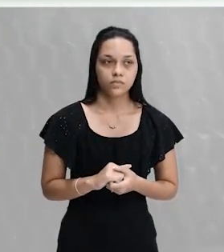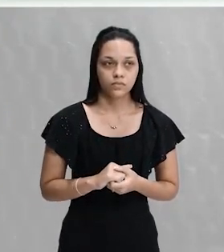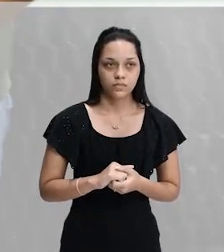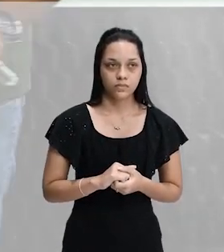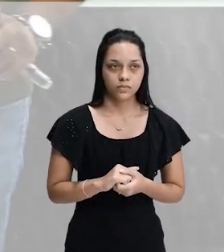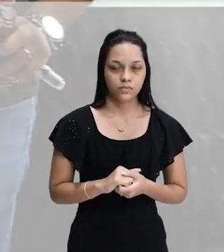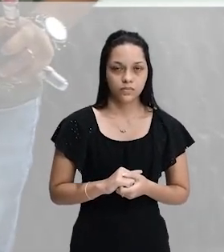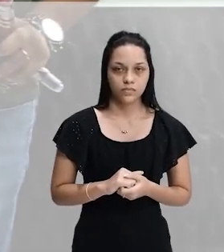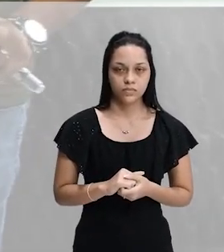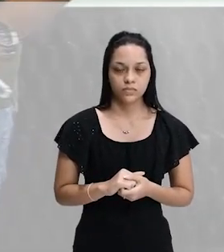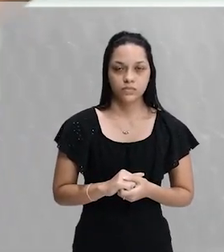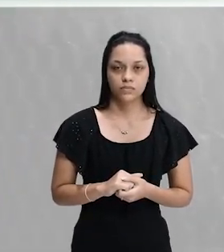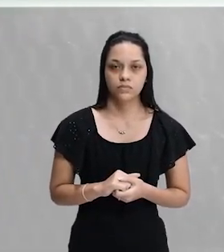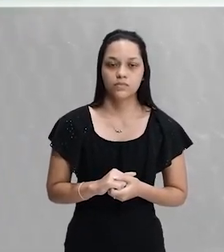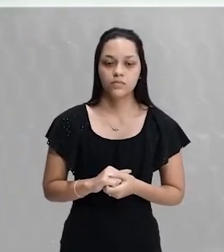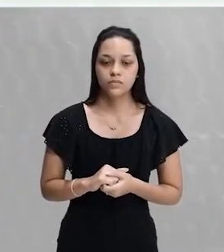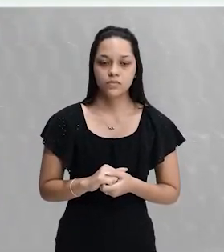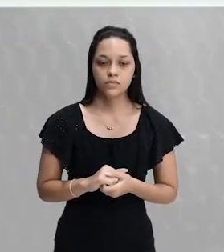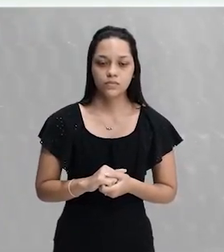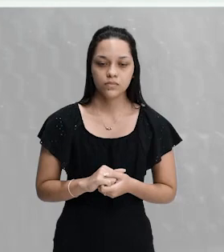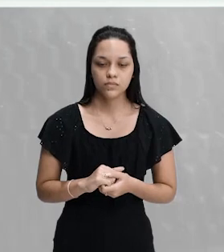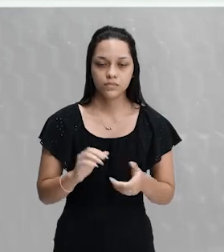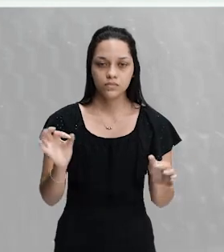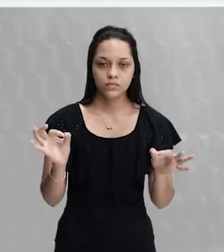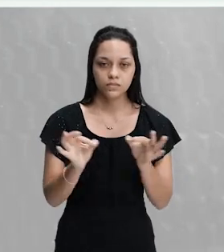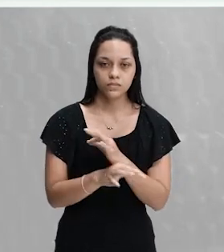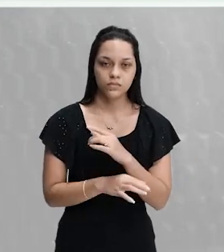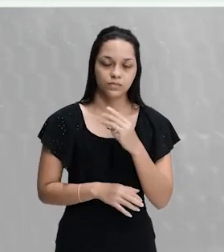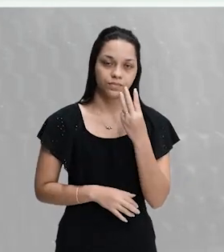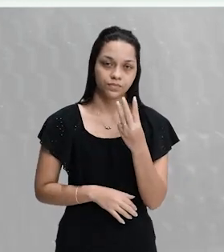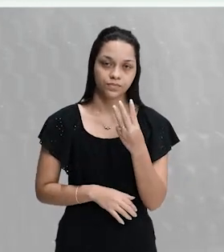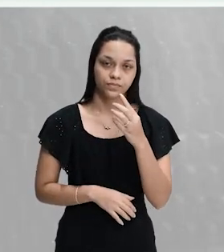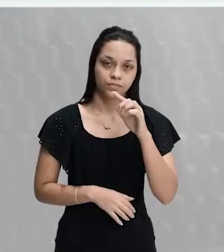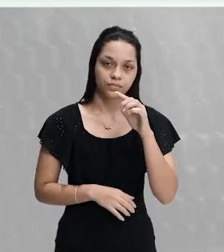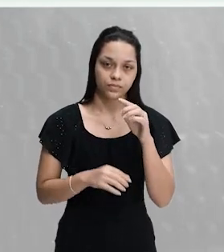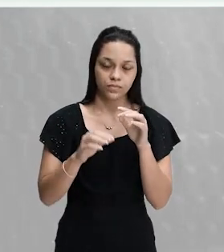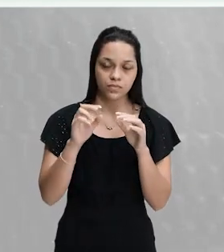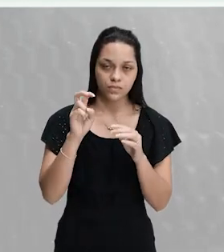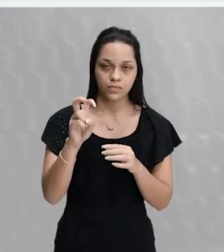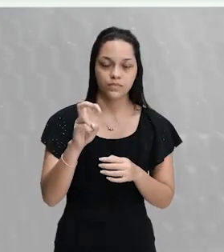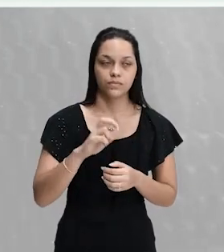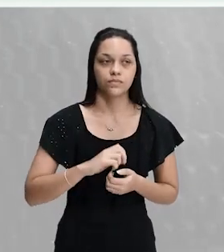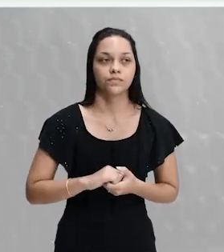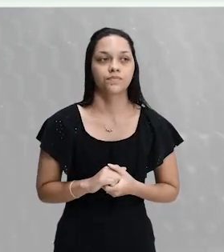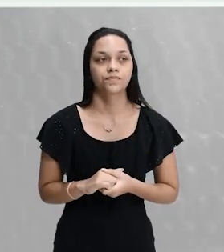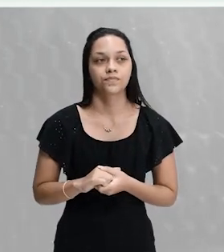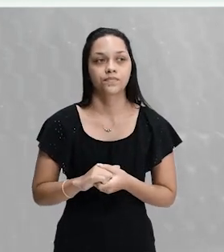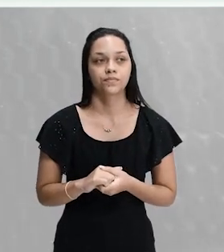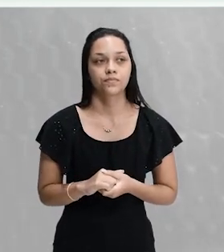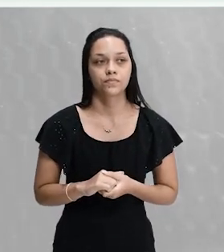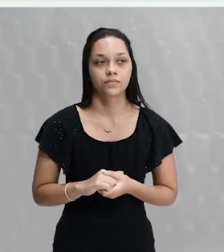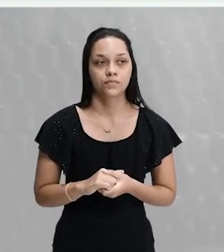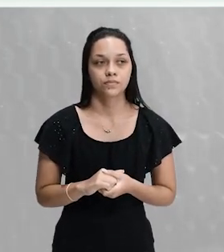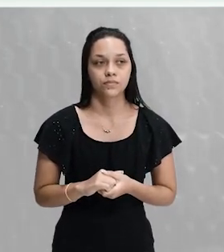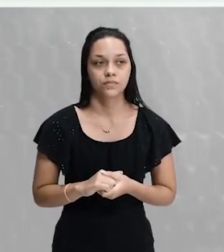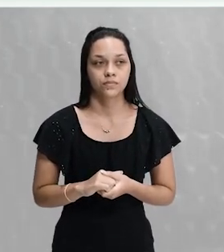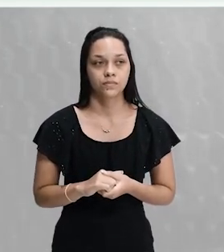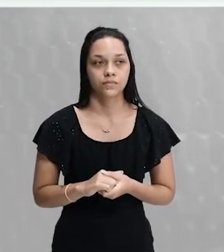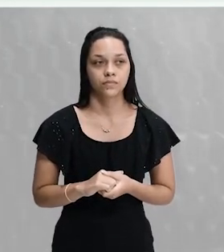ponto em cima do eixo x. E por último, ponto 3 e 5. Ponto 3 e